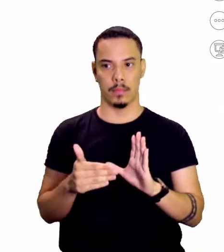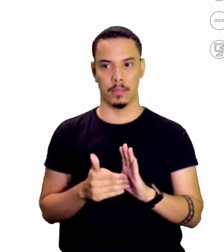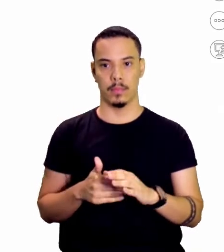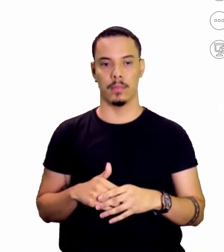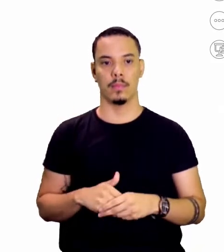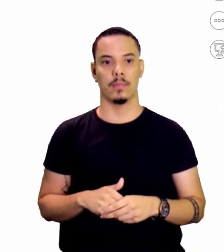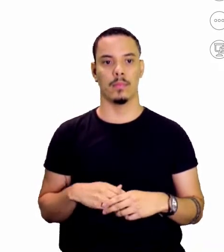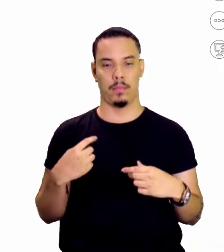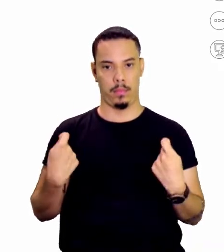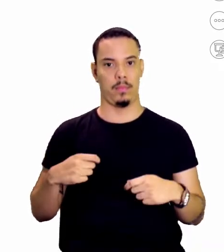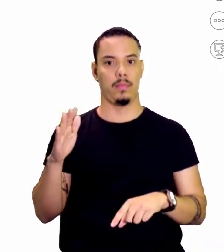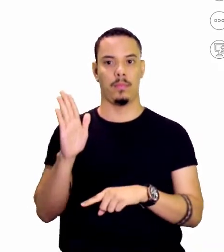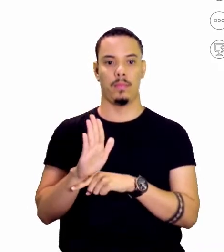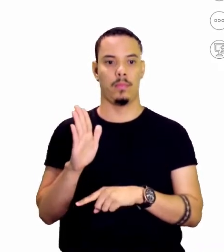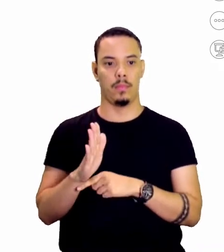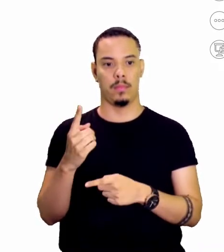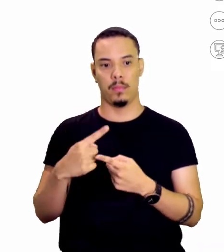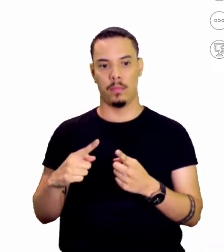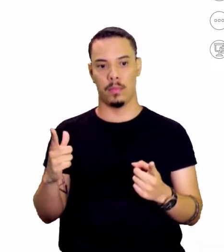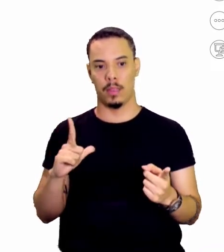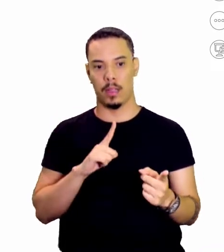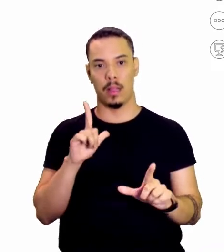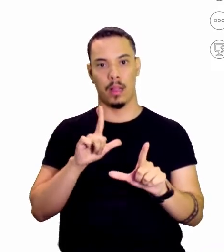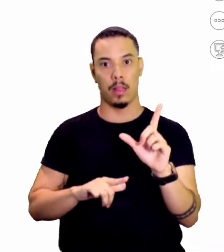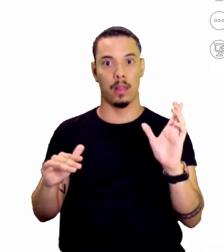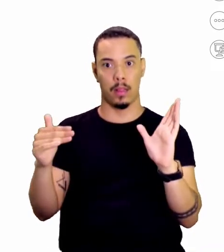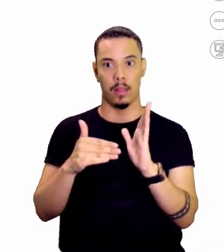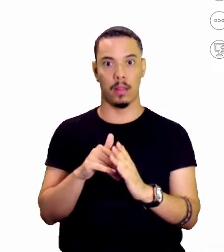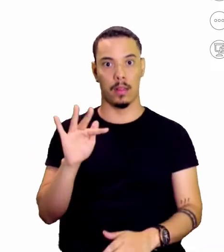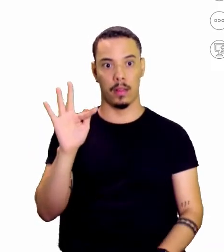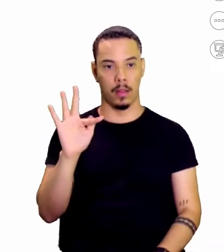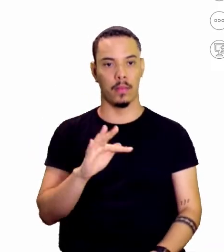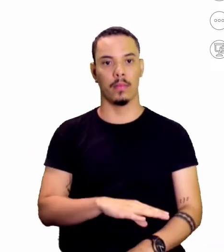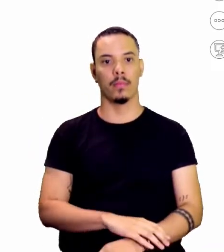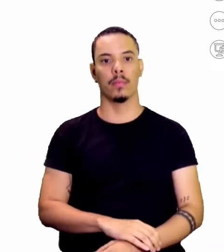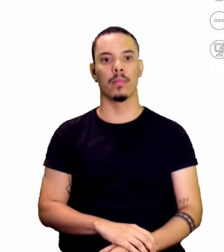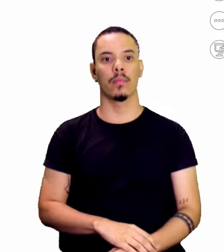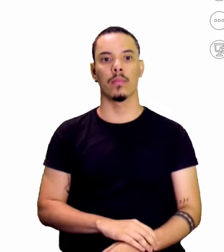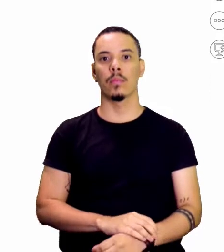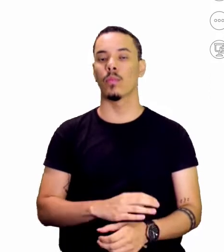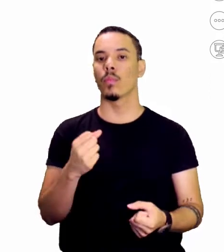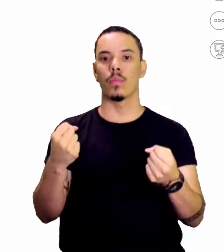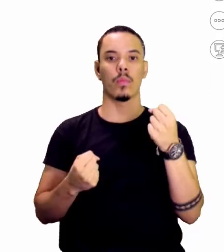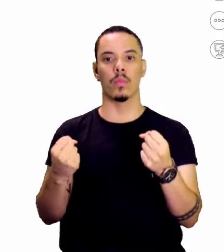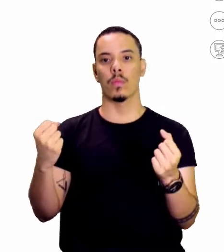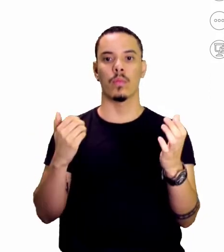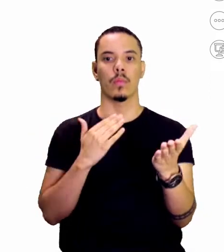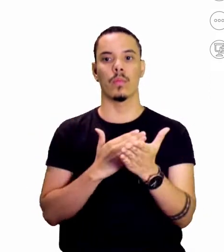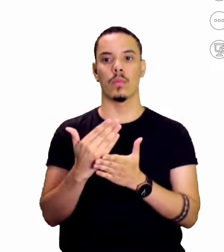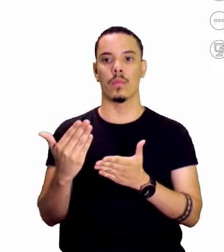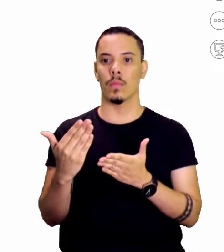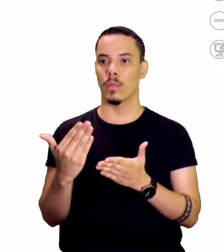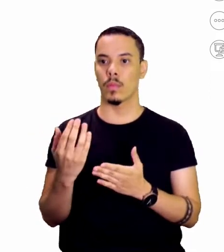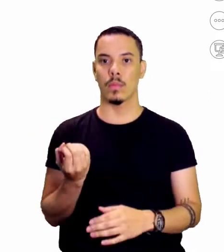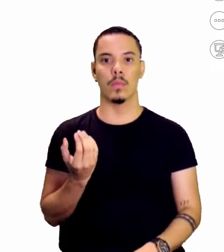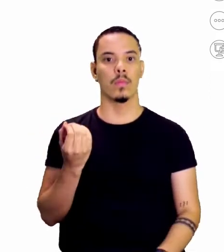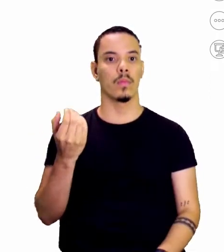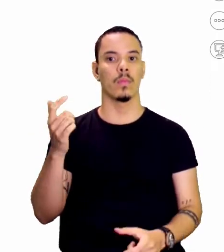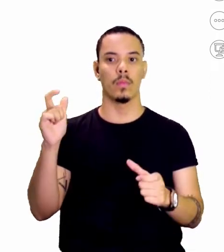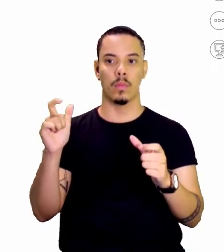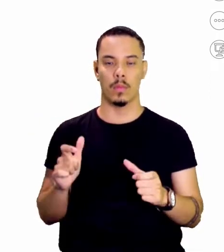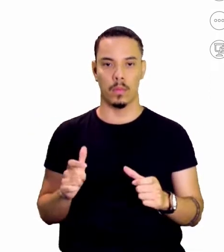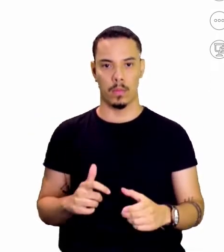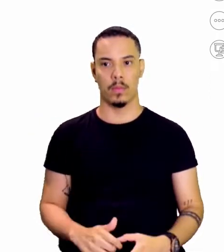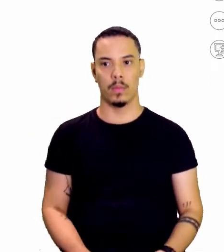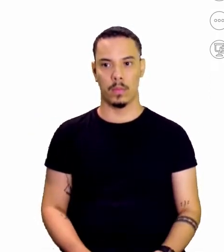vocês porque eu tenho até a letra F qual era a posição do carro no início da viagem aqui ó